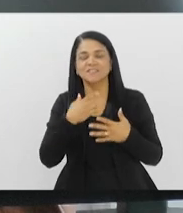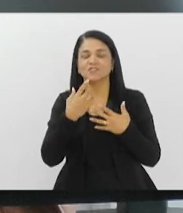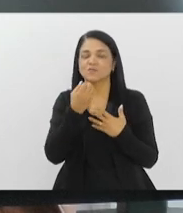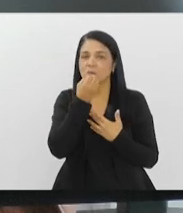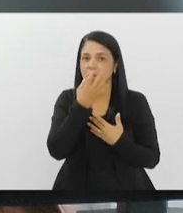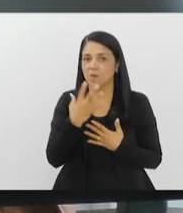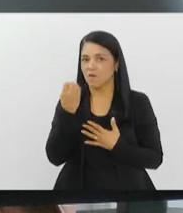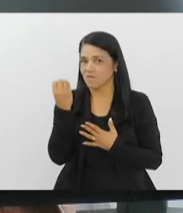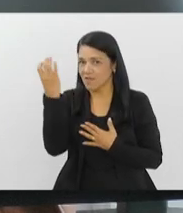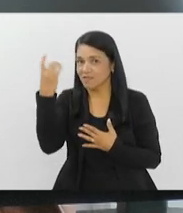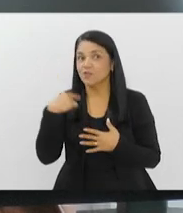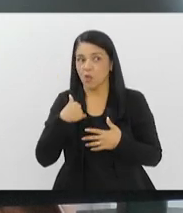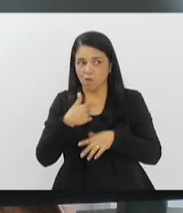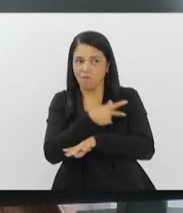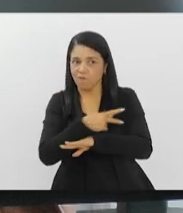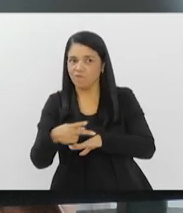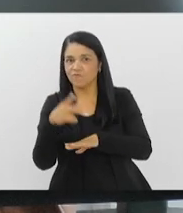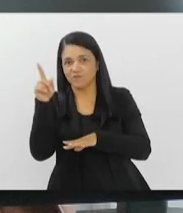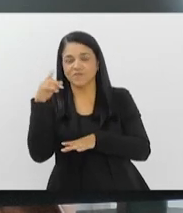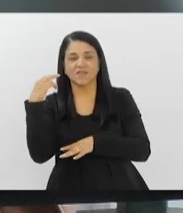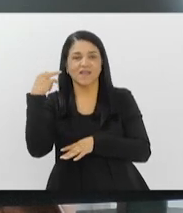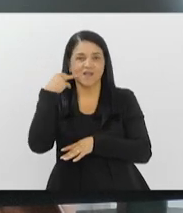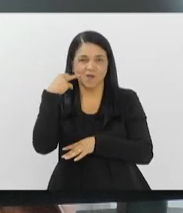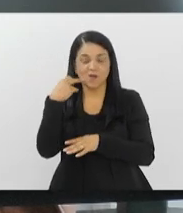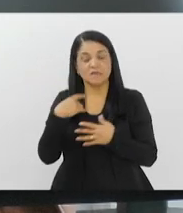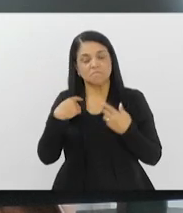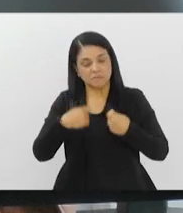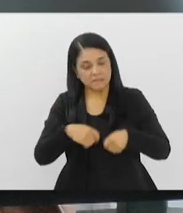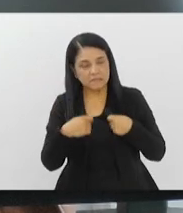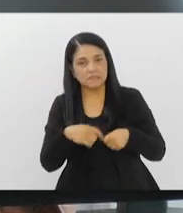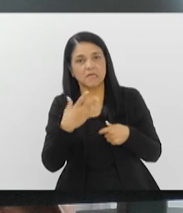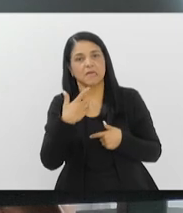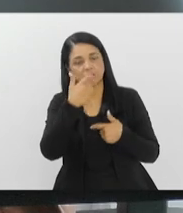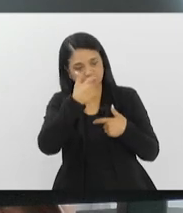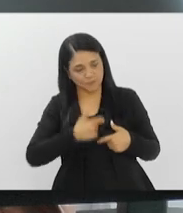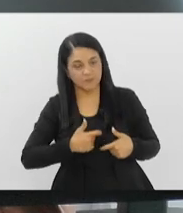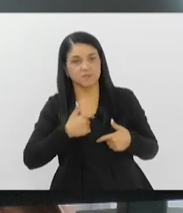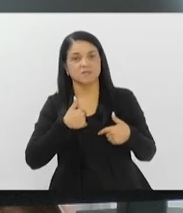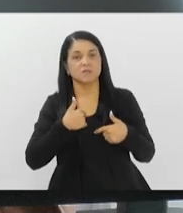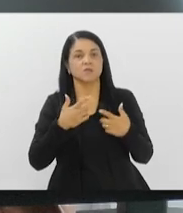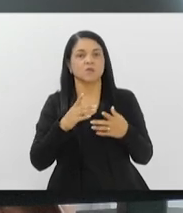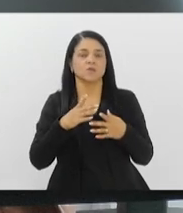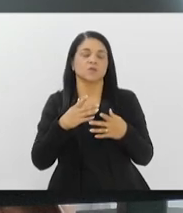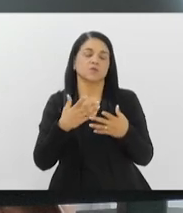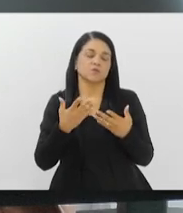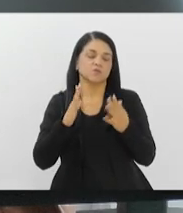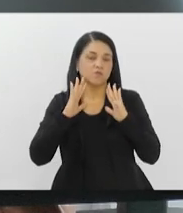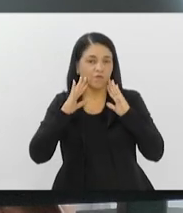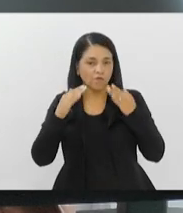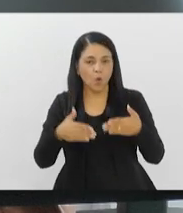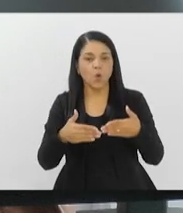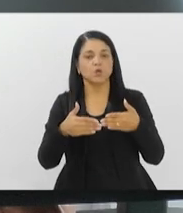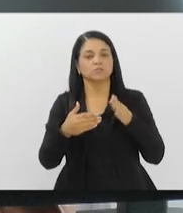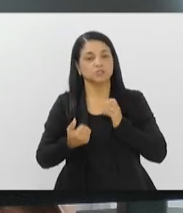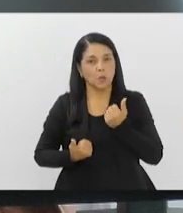Eu vou a Angola. Então, o que precisarem de mim e o que precisarem aqui do fórum, tenho certeza que a gente está aqui